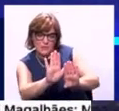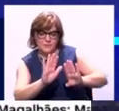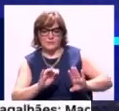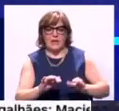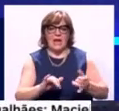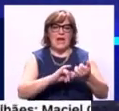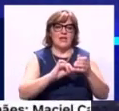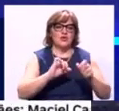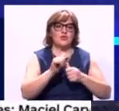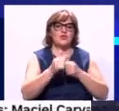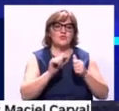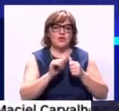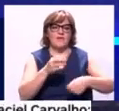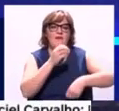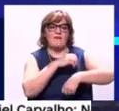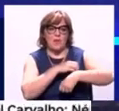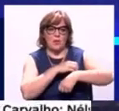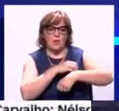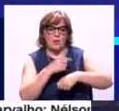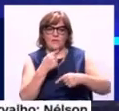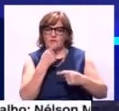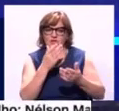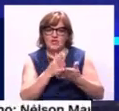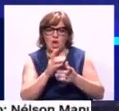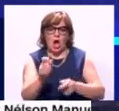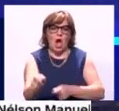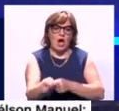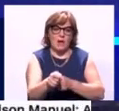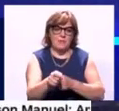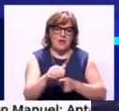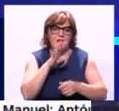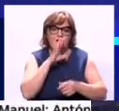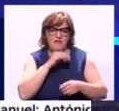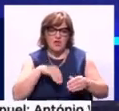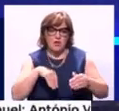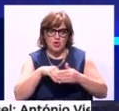A Associação Desportiva da Longo. Vou-te citar isto. Ok, Patins, meu filho joga lá.